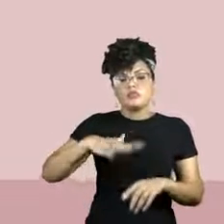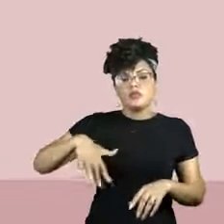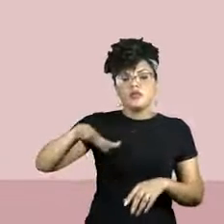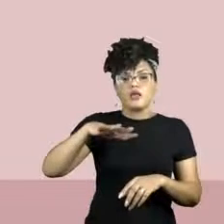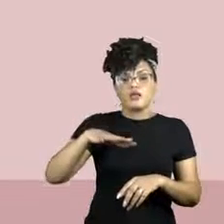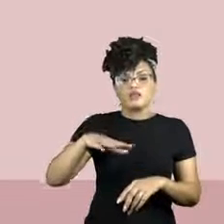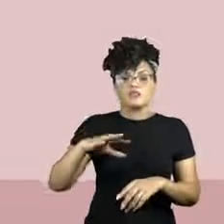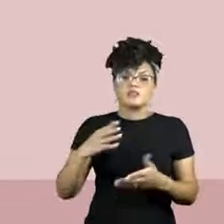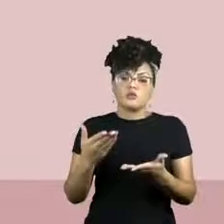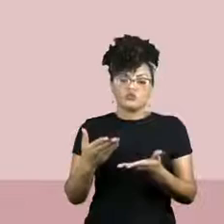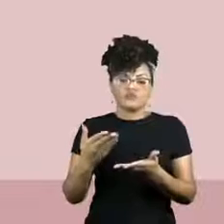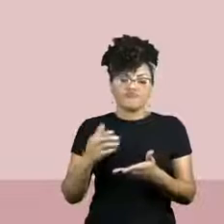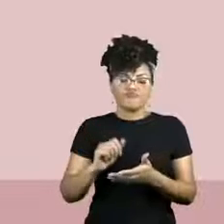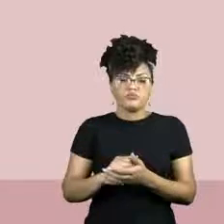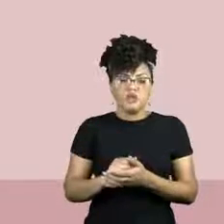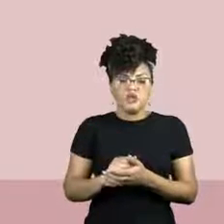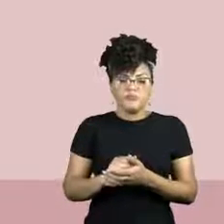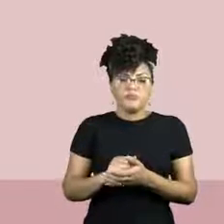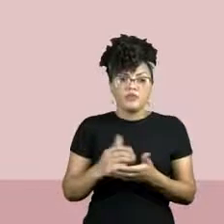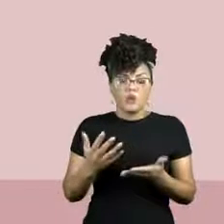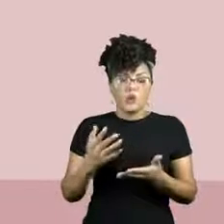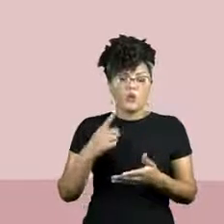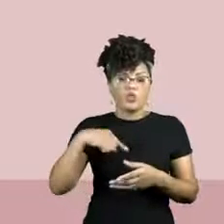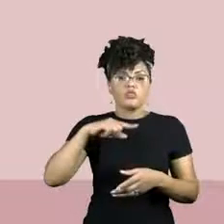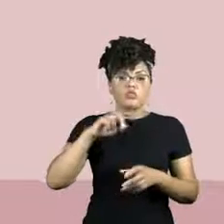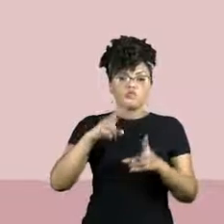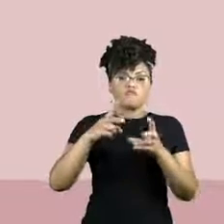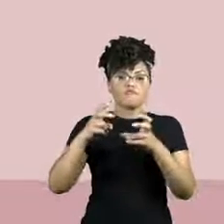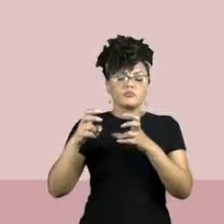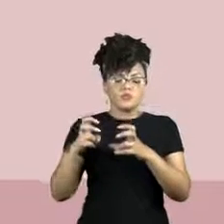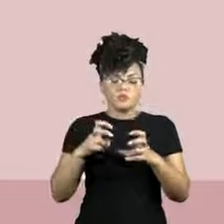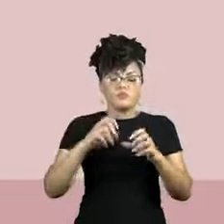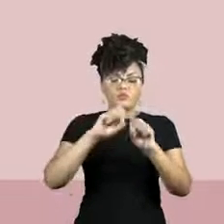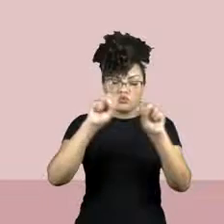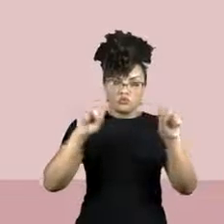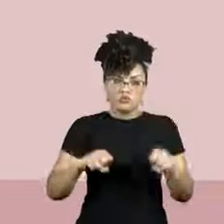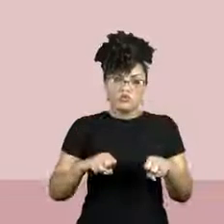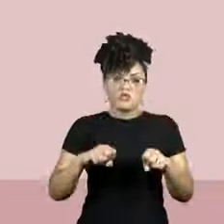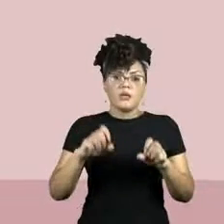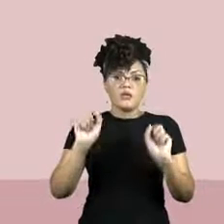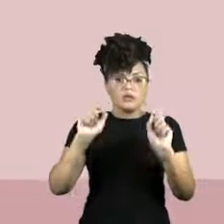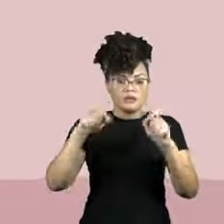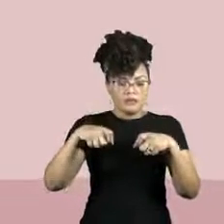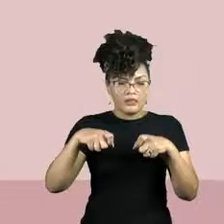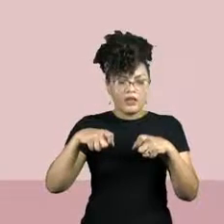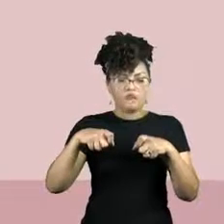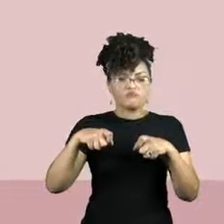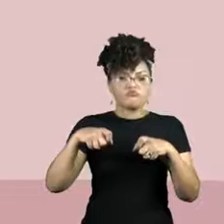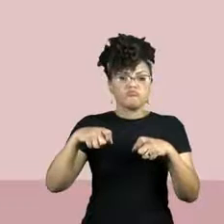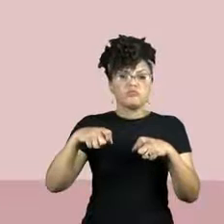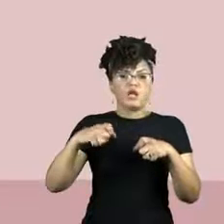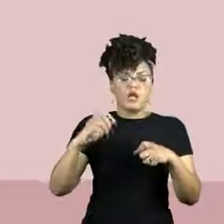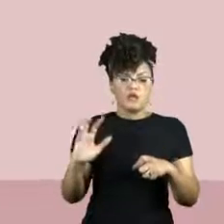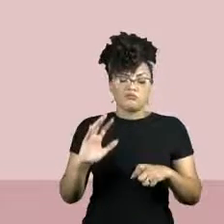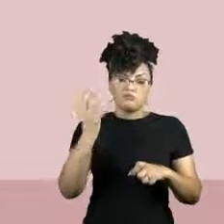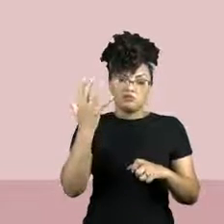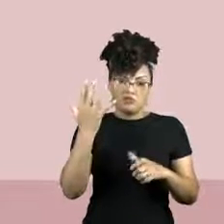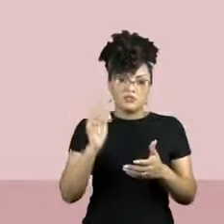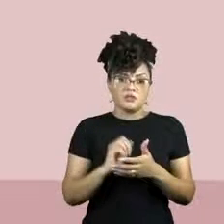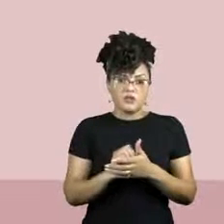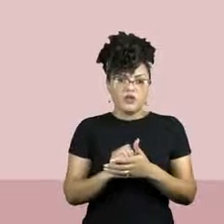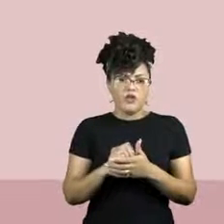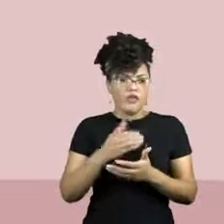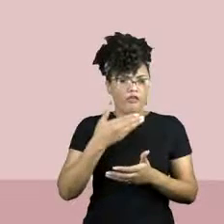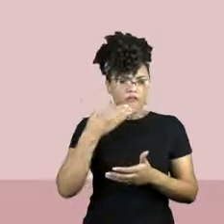Bom, a gente viu aqui alguns sistemas, né, algumas formas de como as superfícies de ruptura podem se comportar, né? Entenda que isso aqui facilita